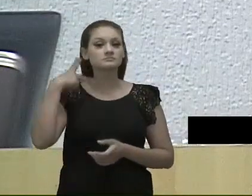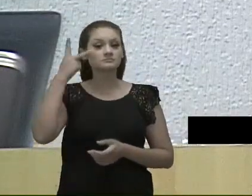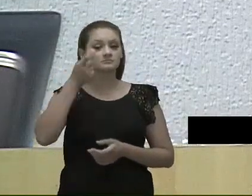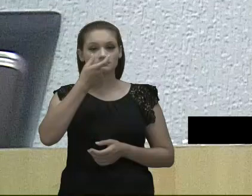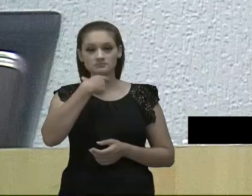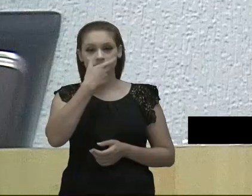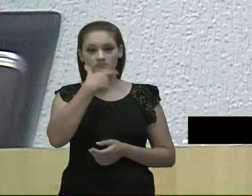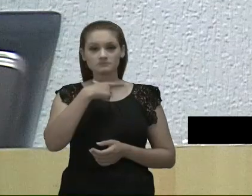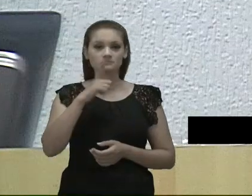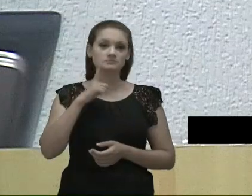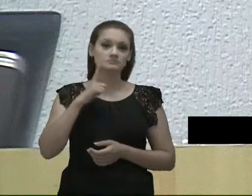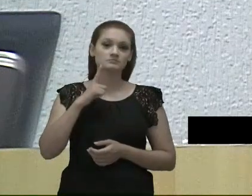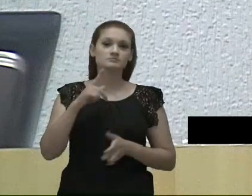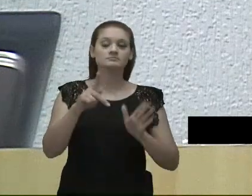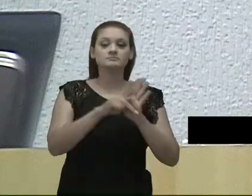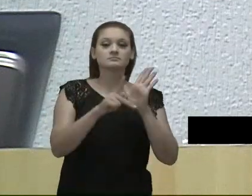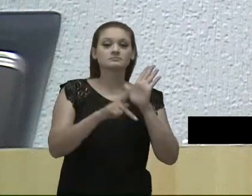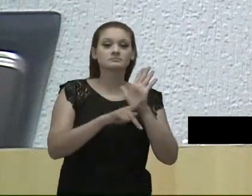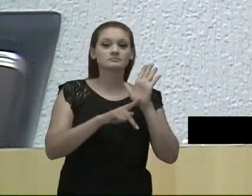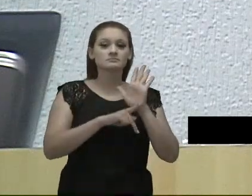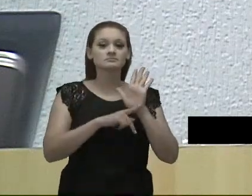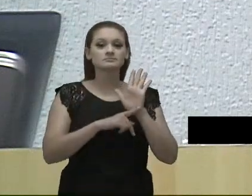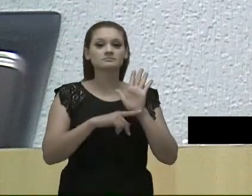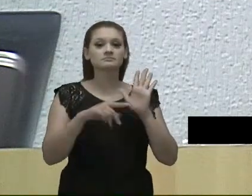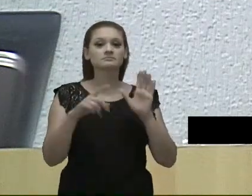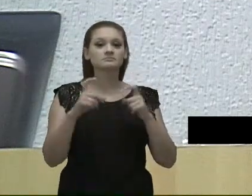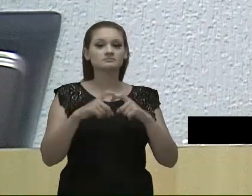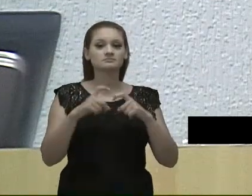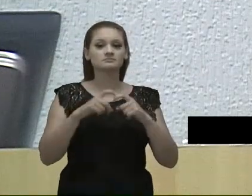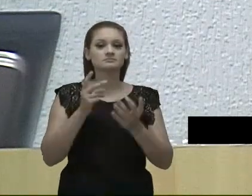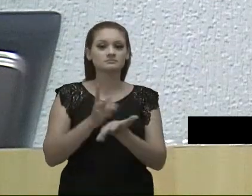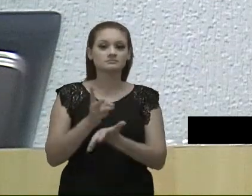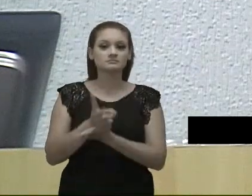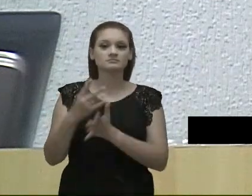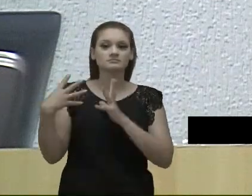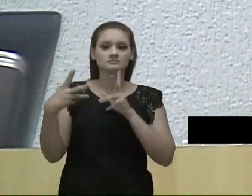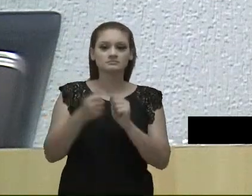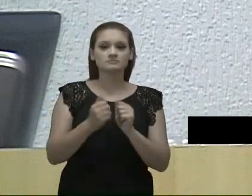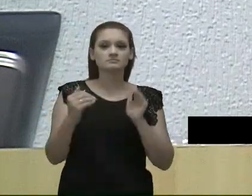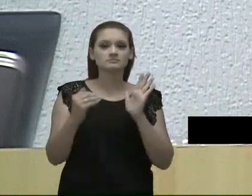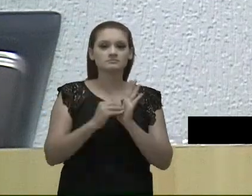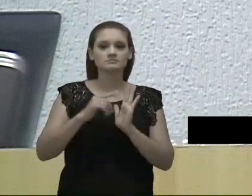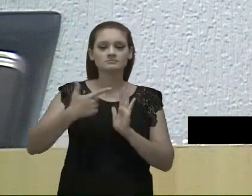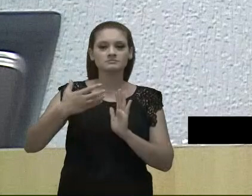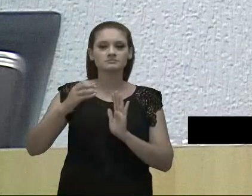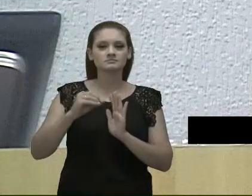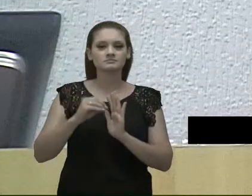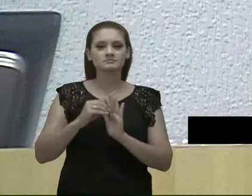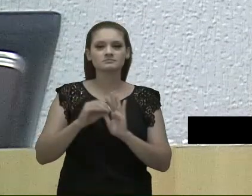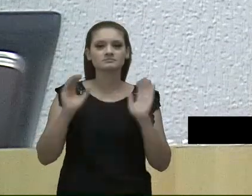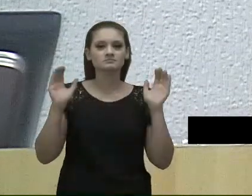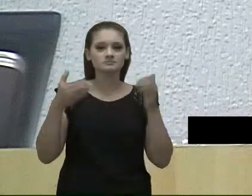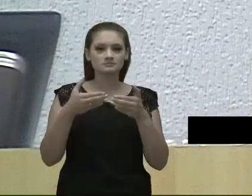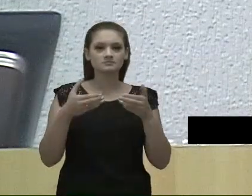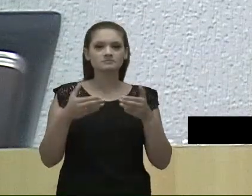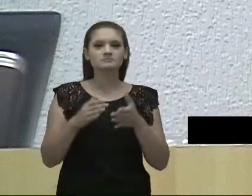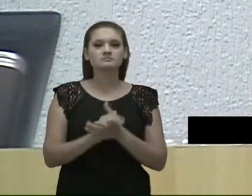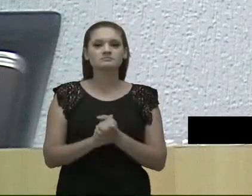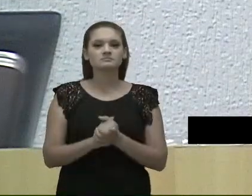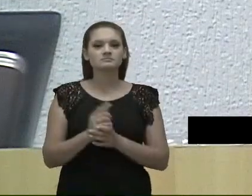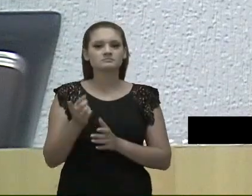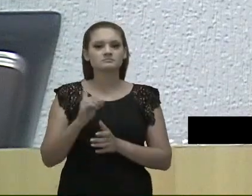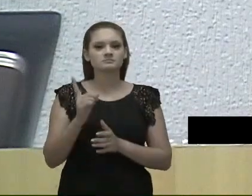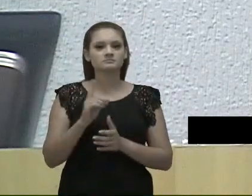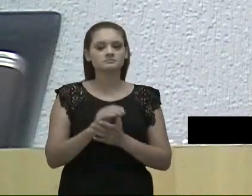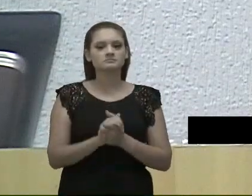existe aquela proposta dos médicos de continuar, se caísse integral até o dia 20. Dia 20 é hoje, eu não me atentei a isso. E não caiu,